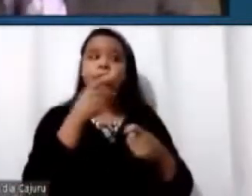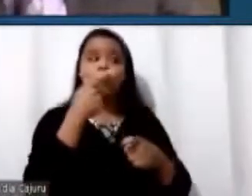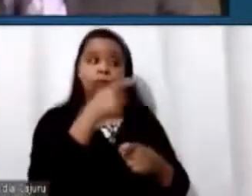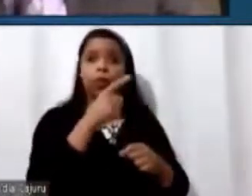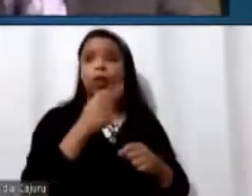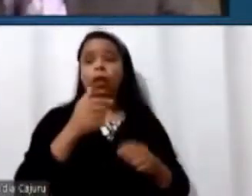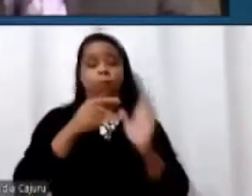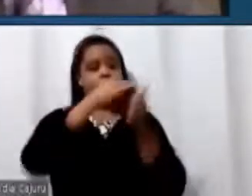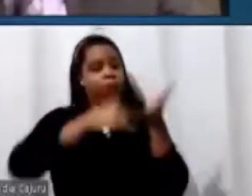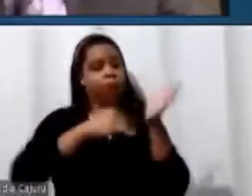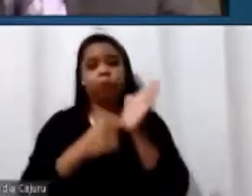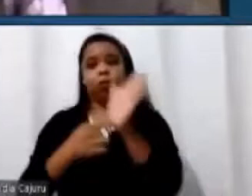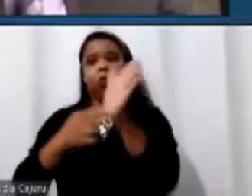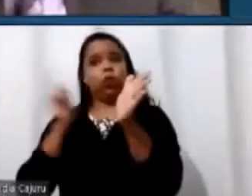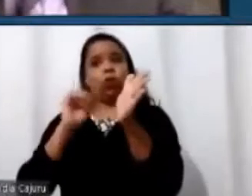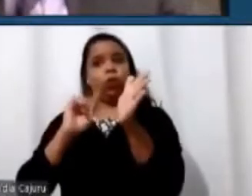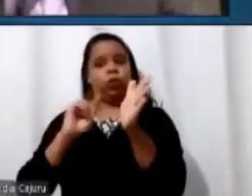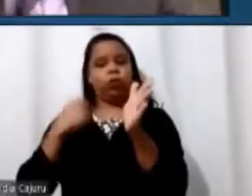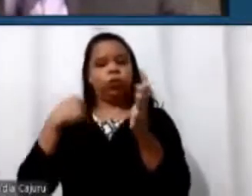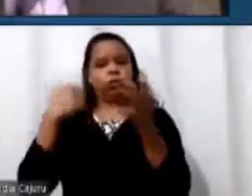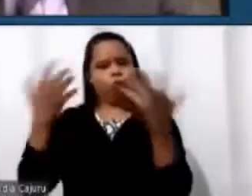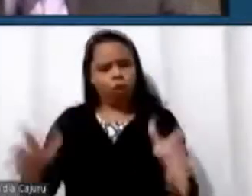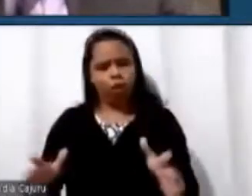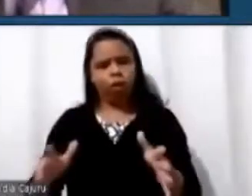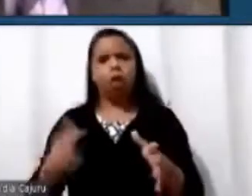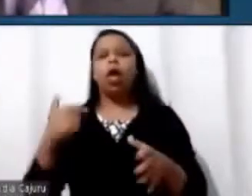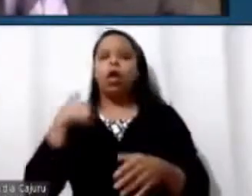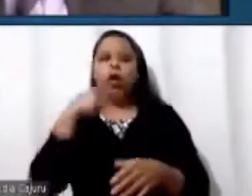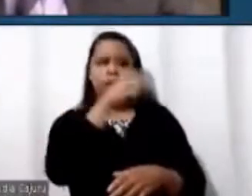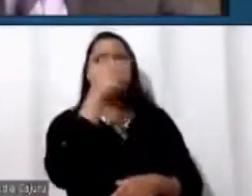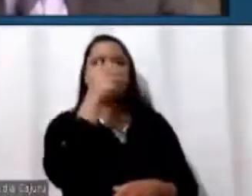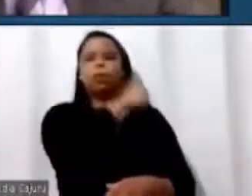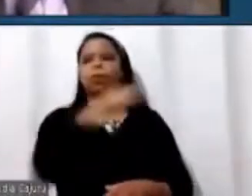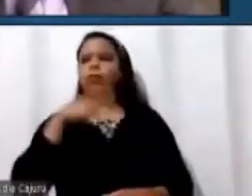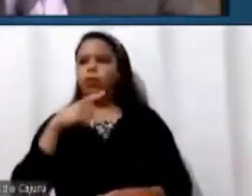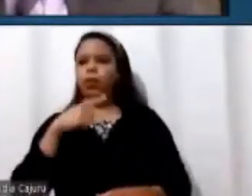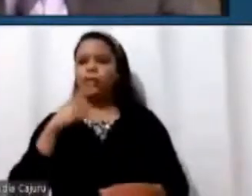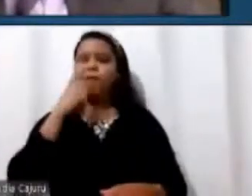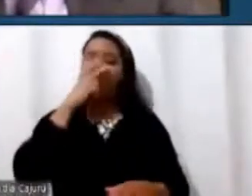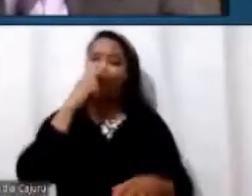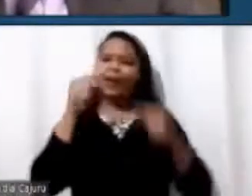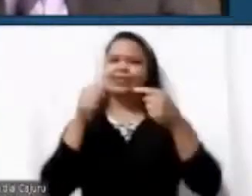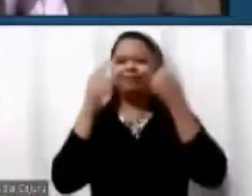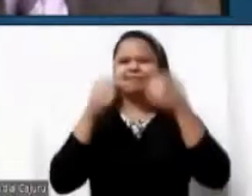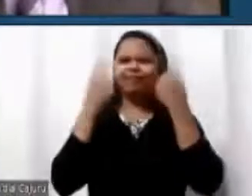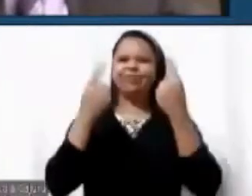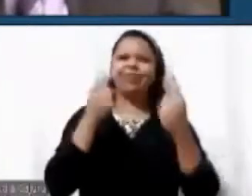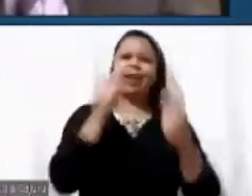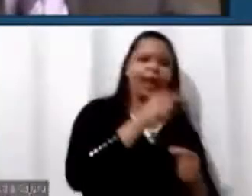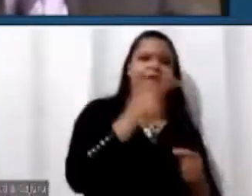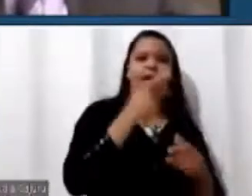paciente capaz, adulto capaz, no seu pleno juízo, etc. Né? Outros casos aí a discussão talvez esteja